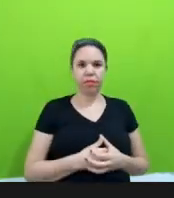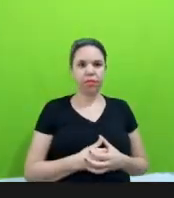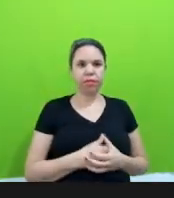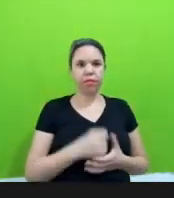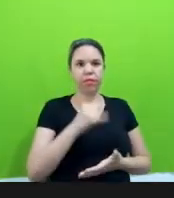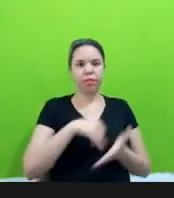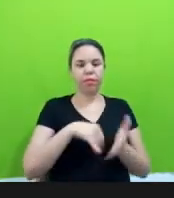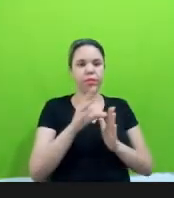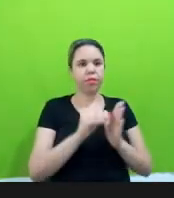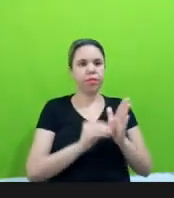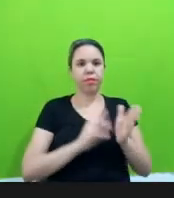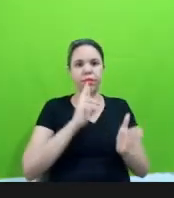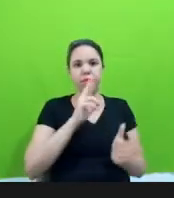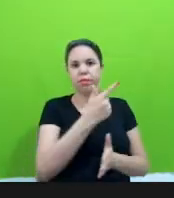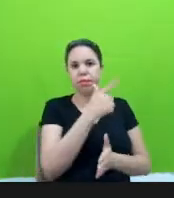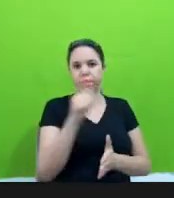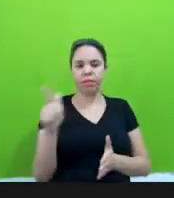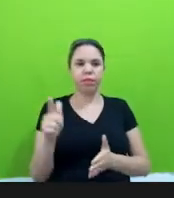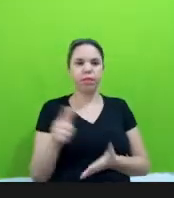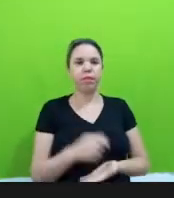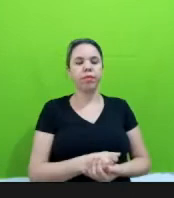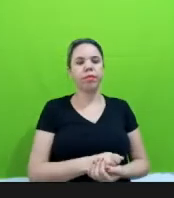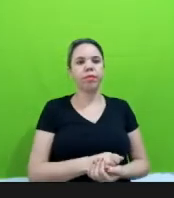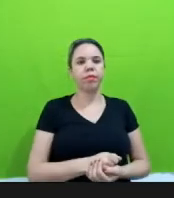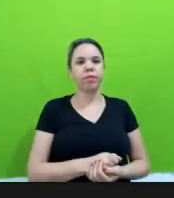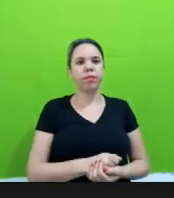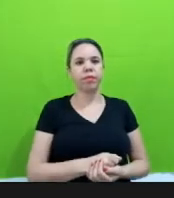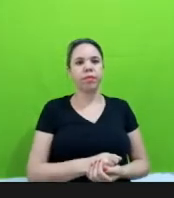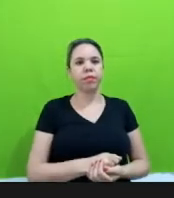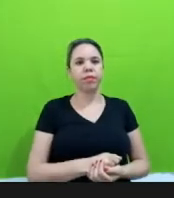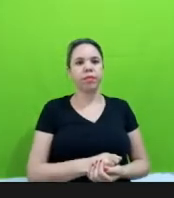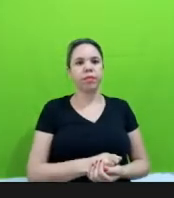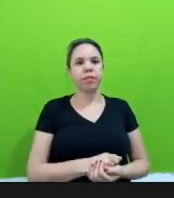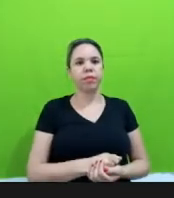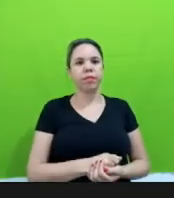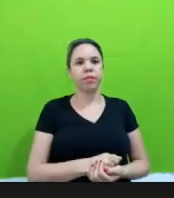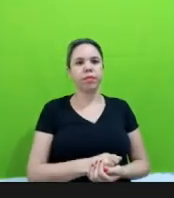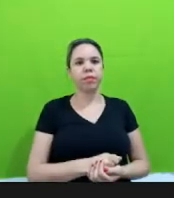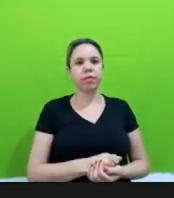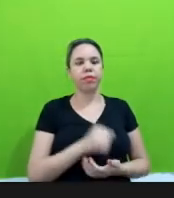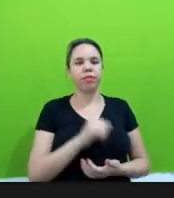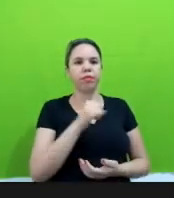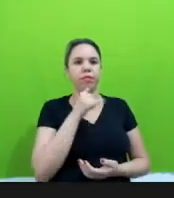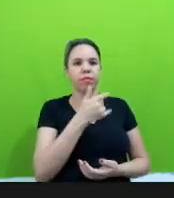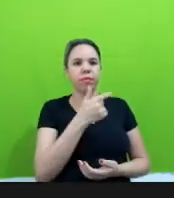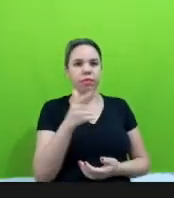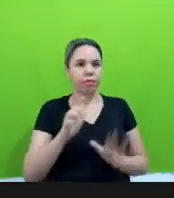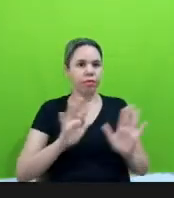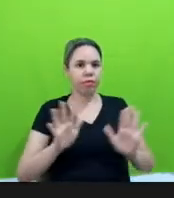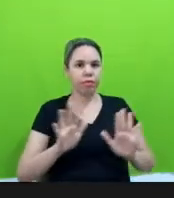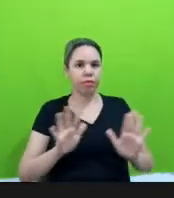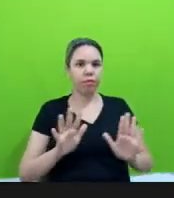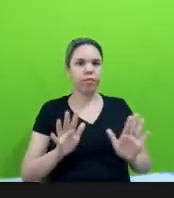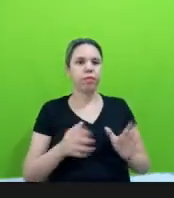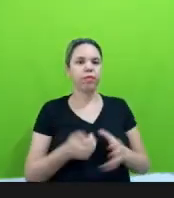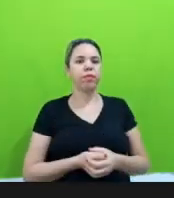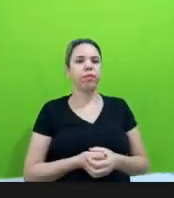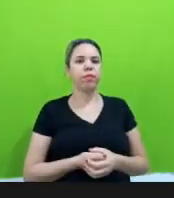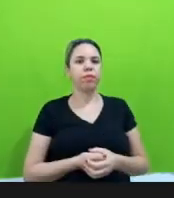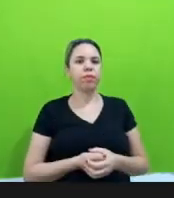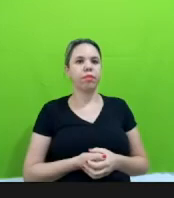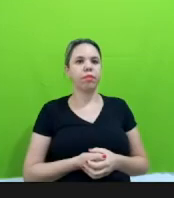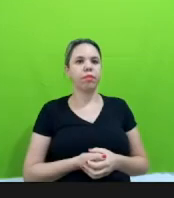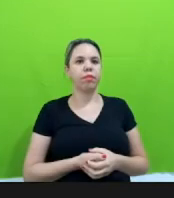nenhuma resposta, né? Eles ficavam num limbo ali, eles se colocavam num limbo, né, de não ser um de não estar no, na, no, no, como um